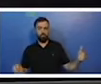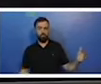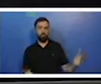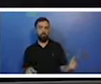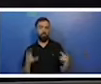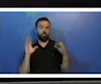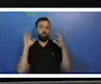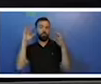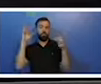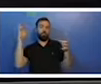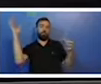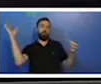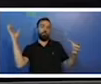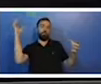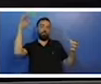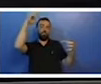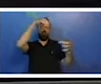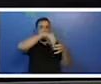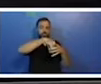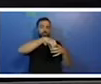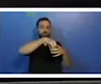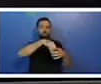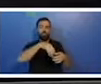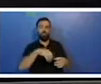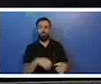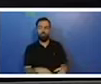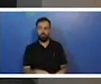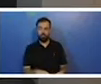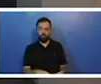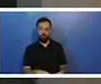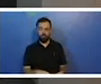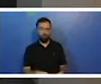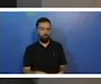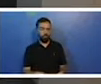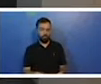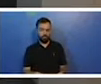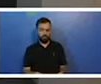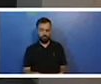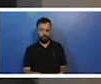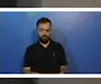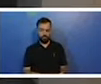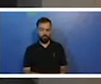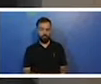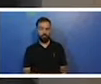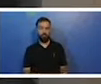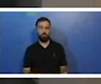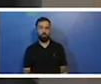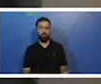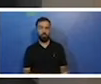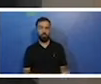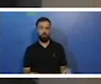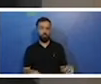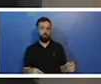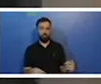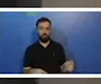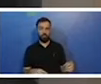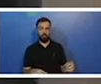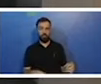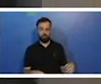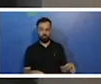acertar o balde Se você acertar aqui o aluno deverá aumentar a gente então vou jogar ela daqui ó